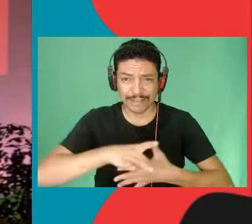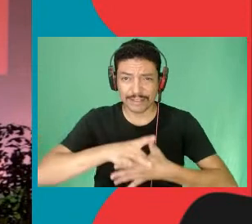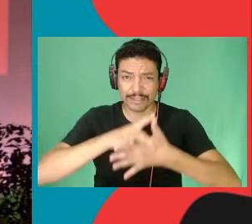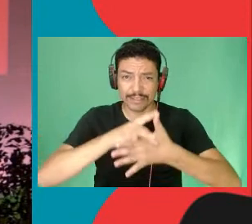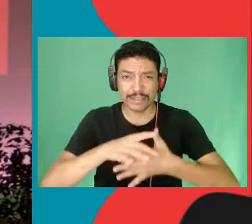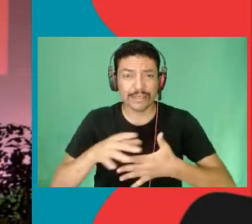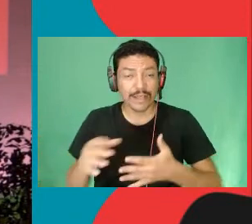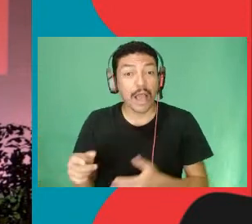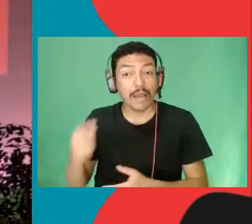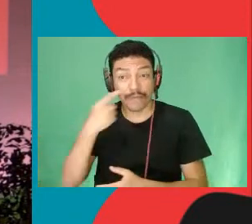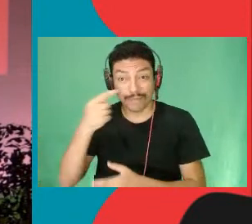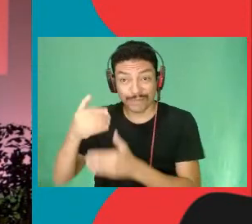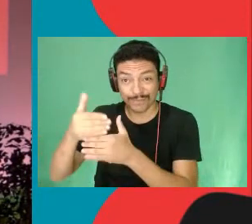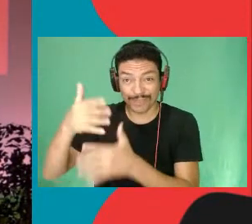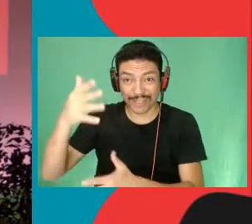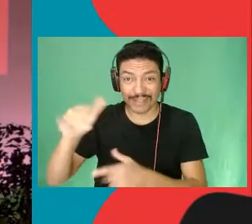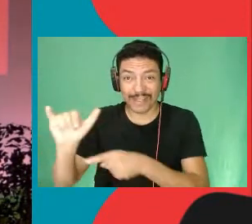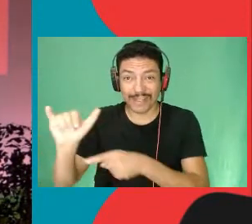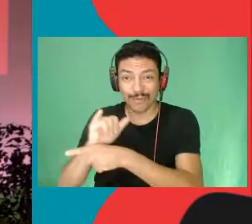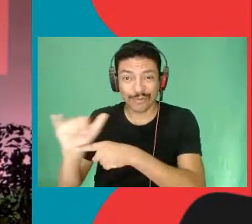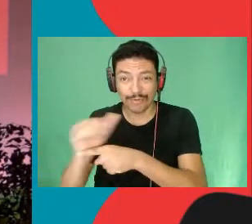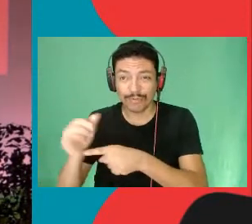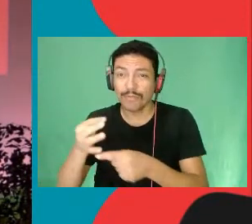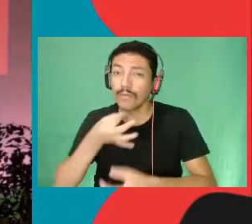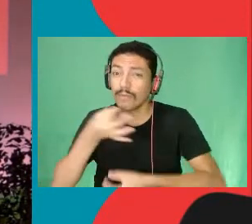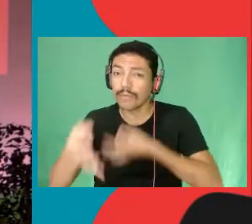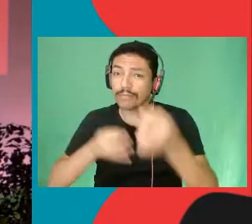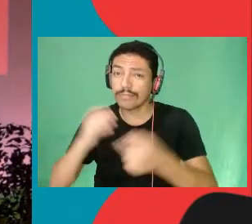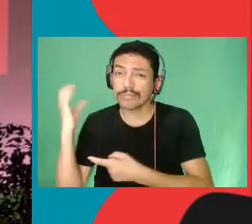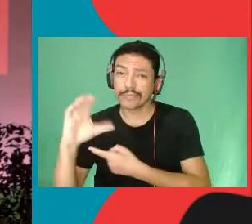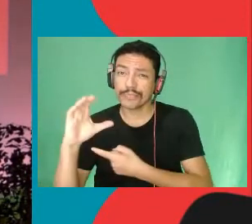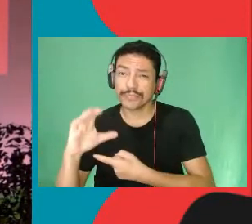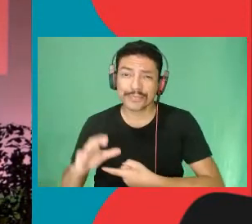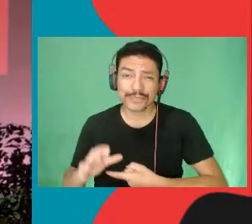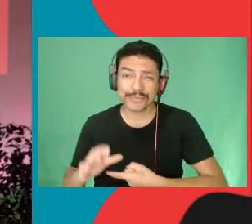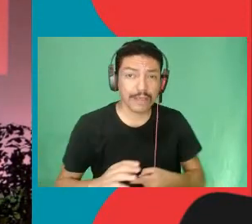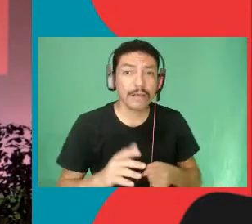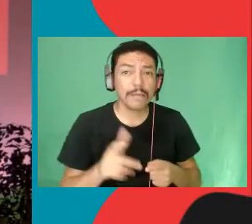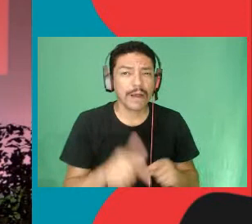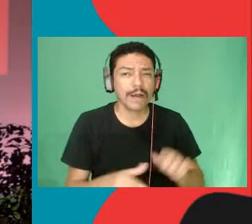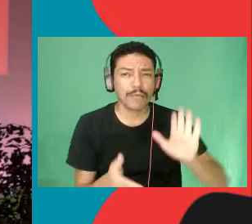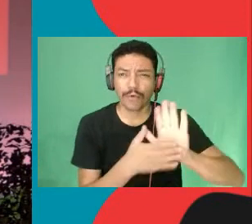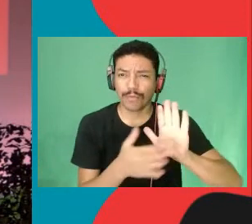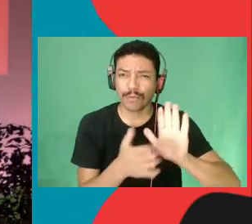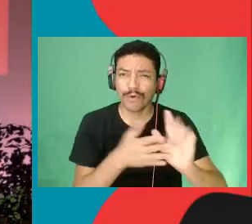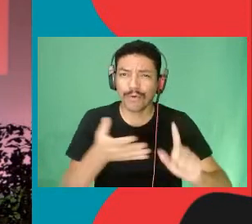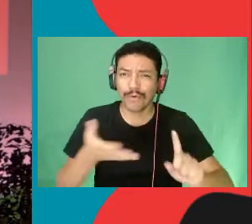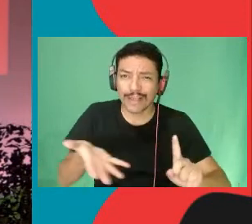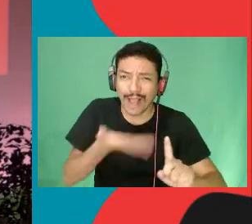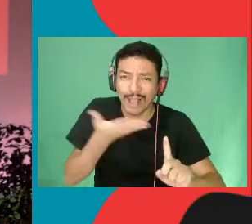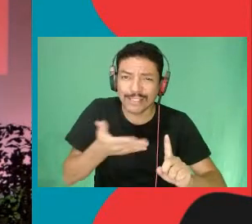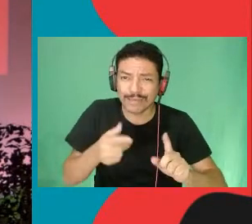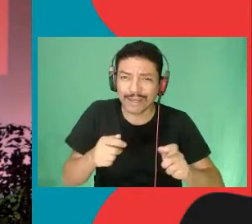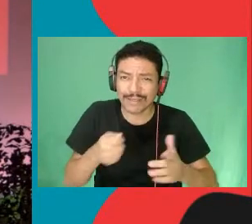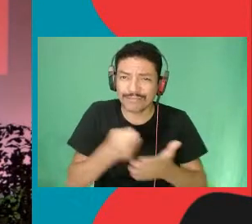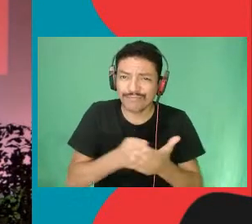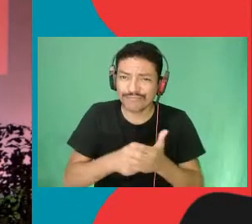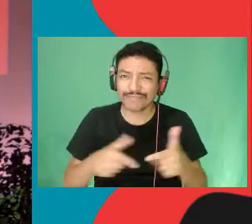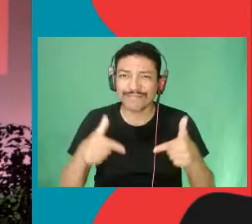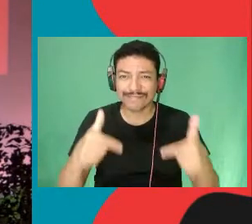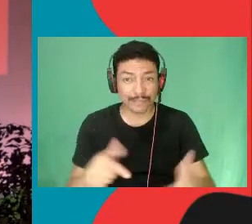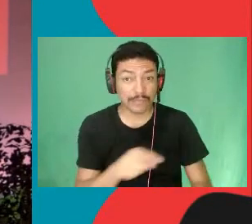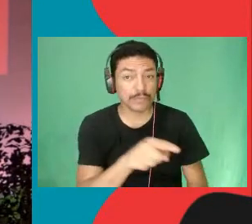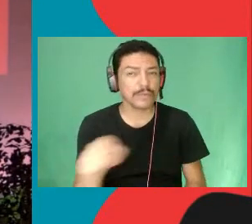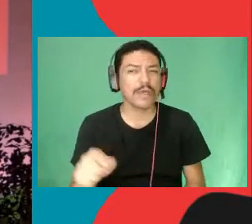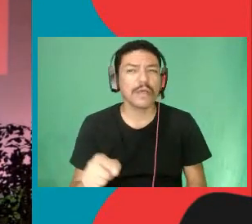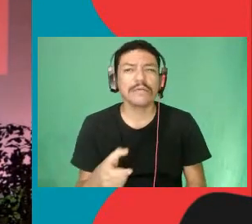do chat do YouTube também e queria propor um engajamento aqui. Você, da onde você está assistindo a gente, conta para a